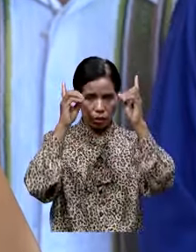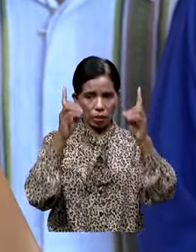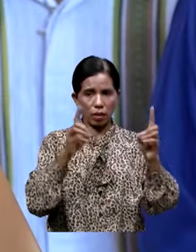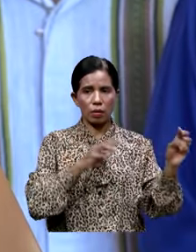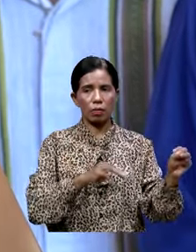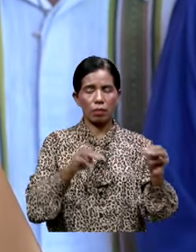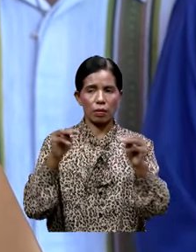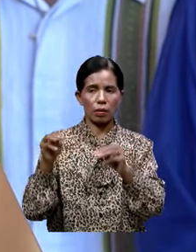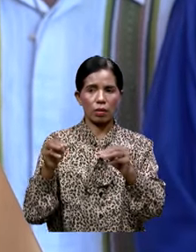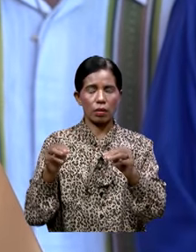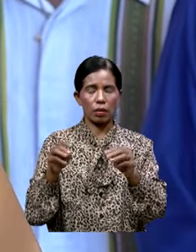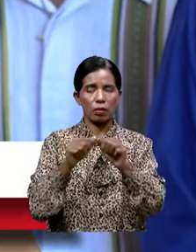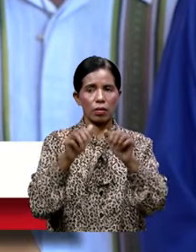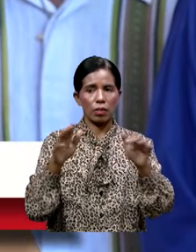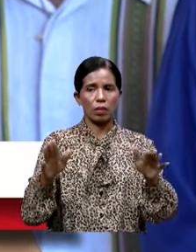na cidade universitária,